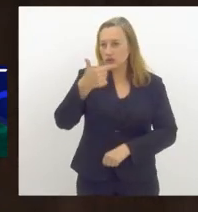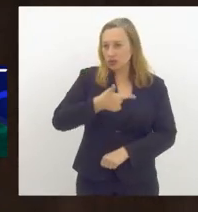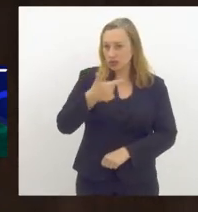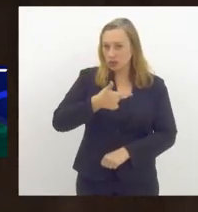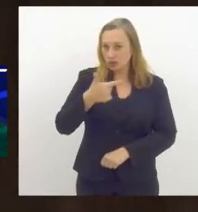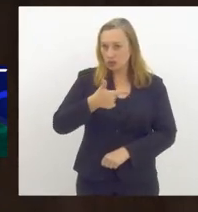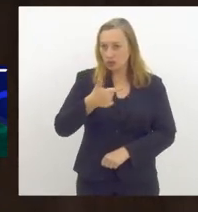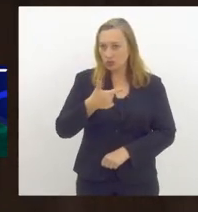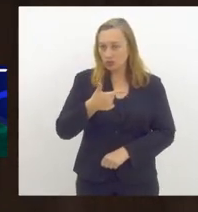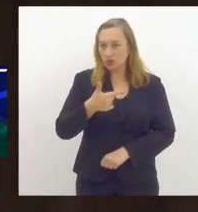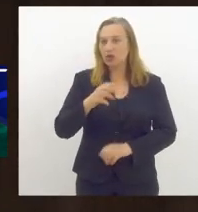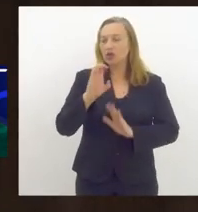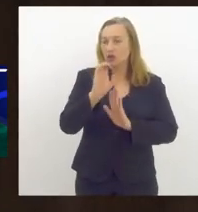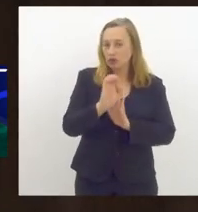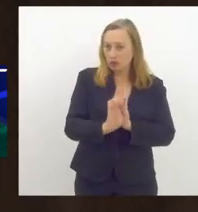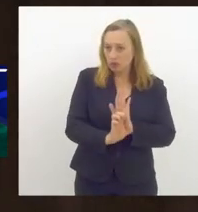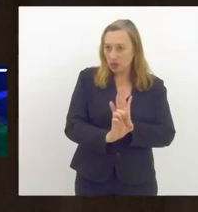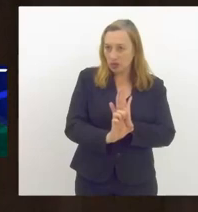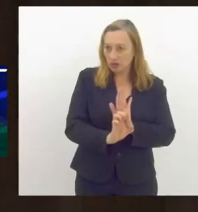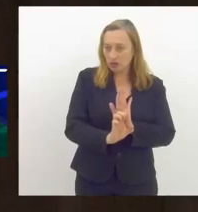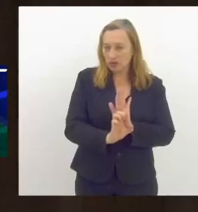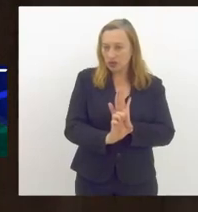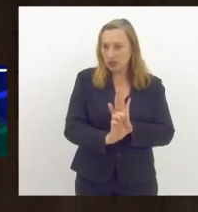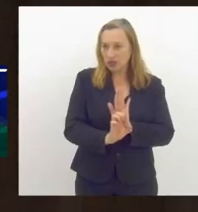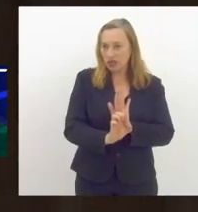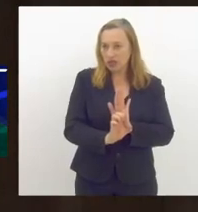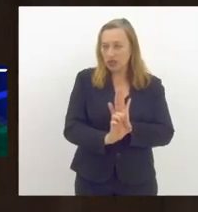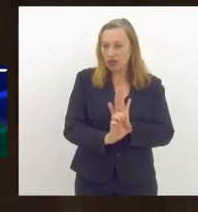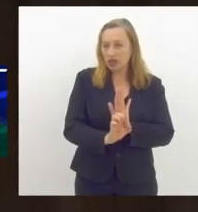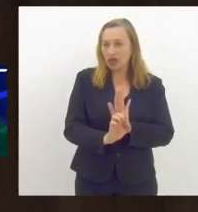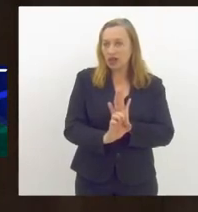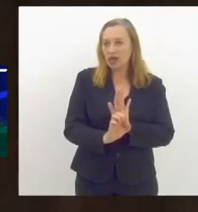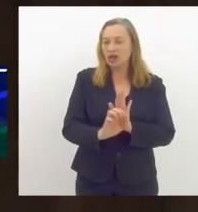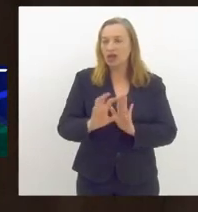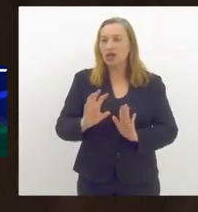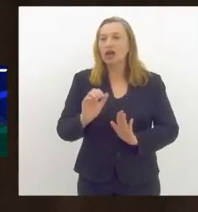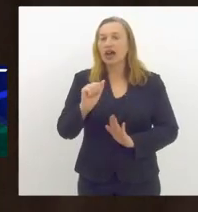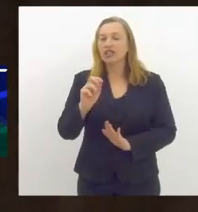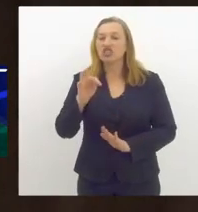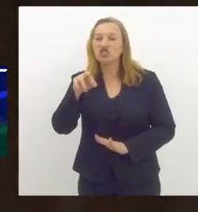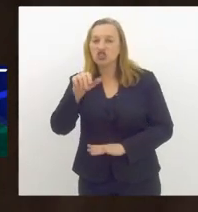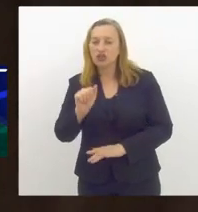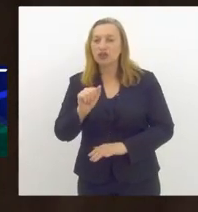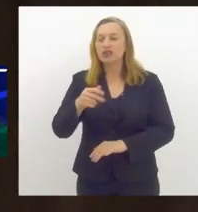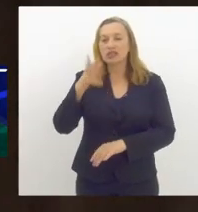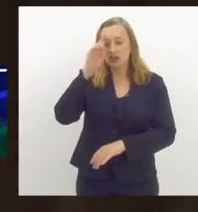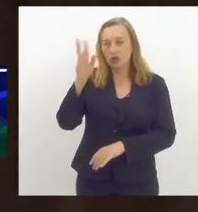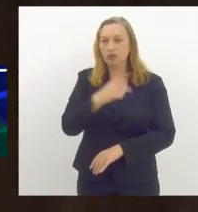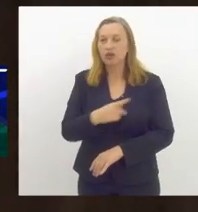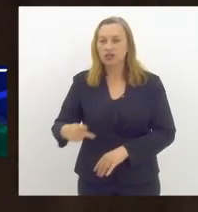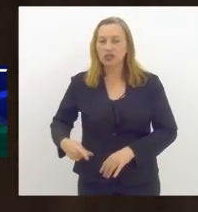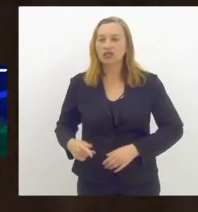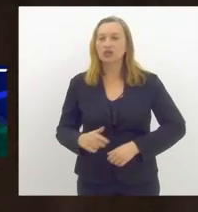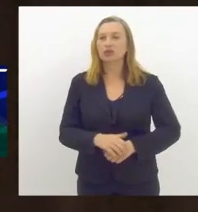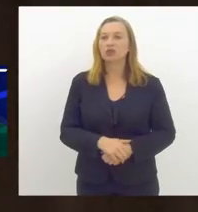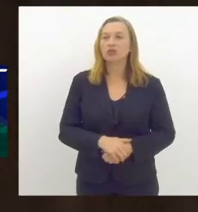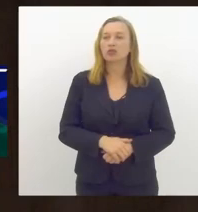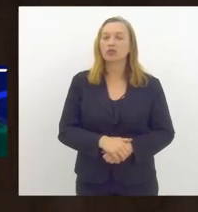e uma Emenda aditiva seu apareceu Presidente projeto